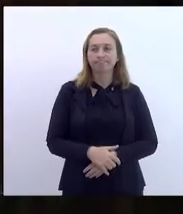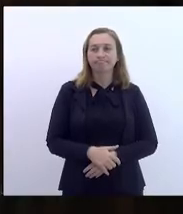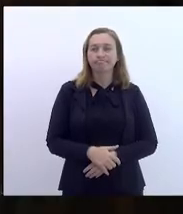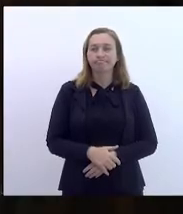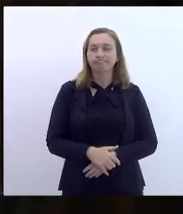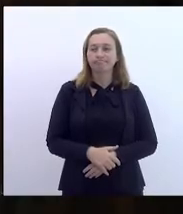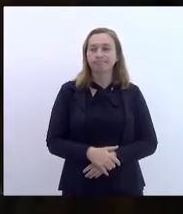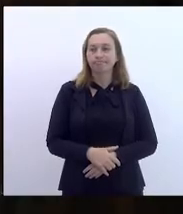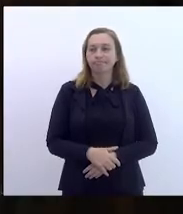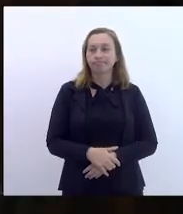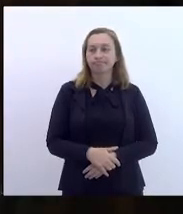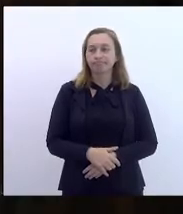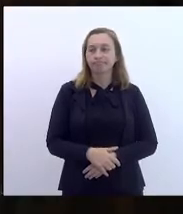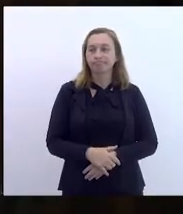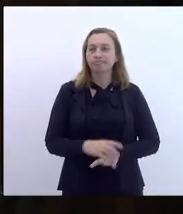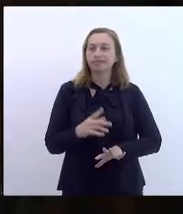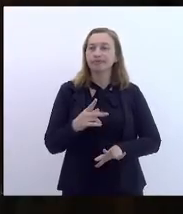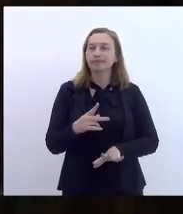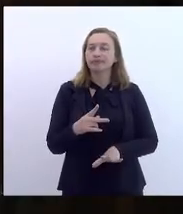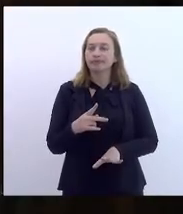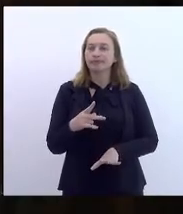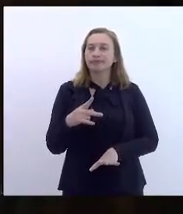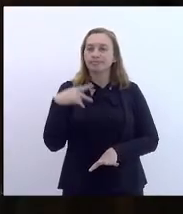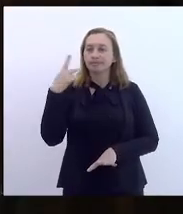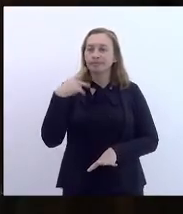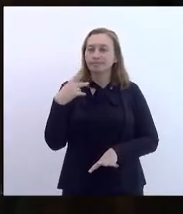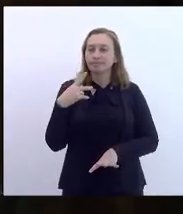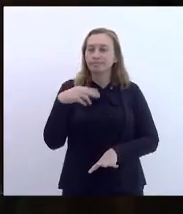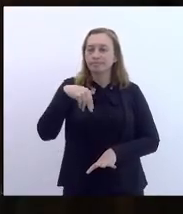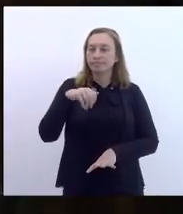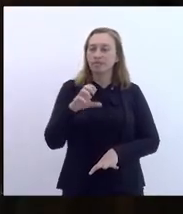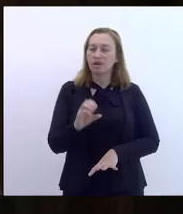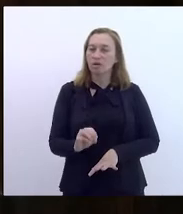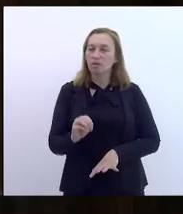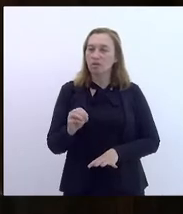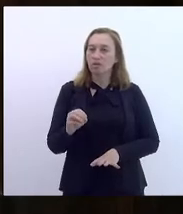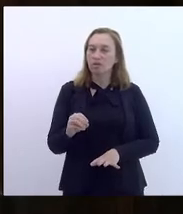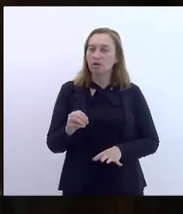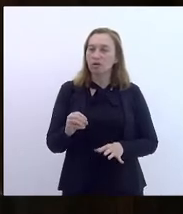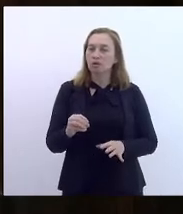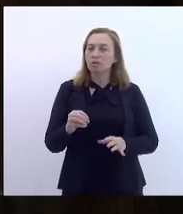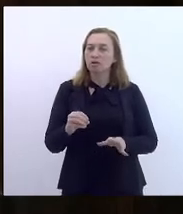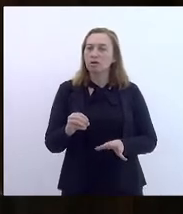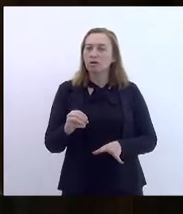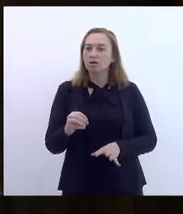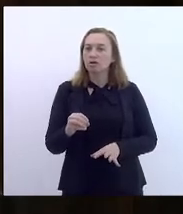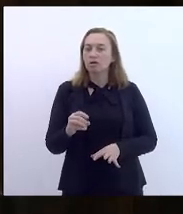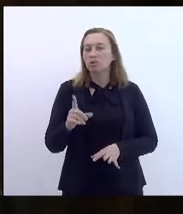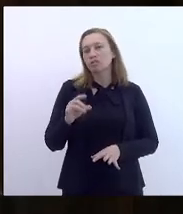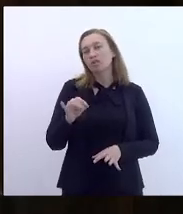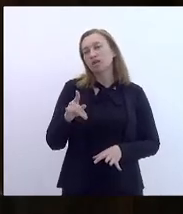proposital uma política né pro política a política genocida